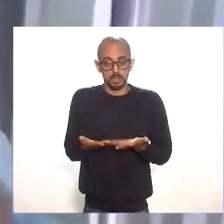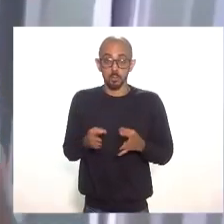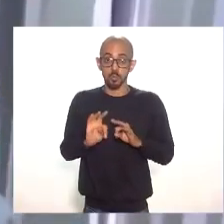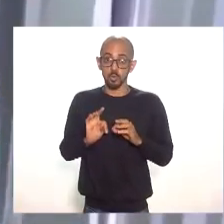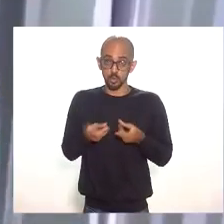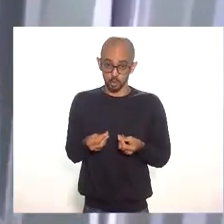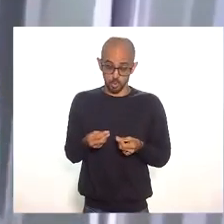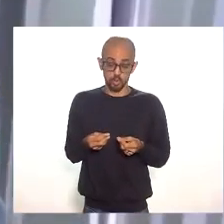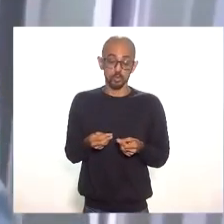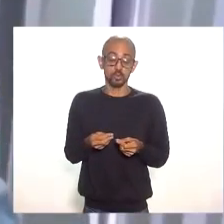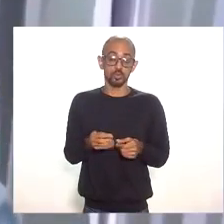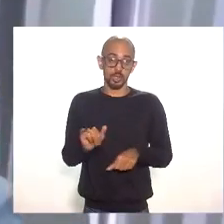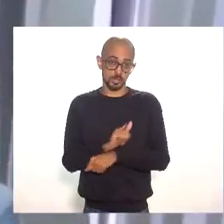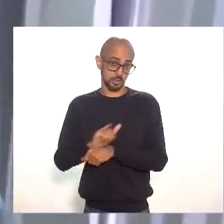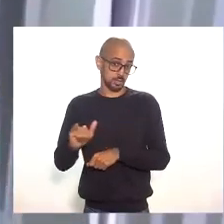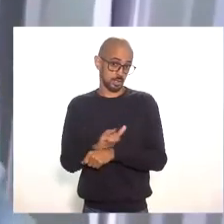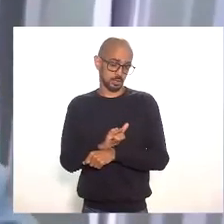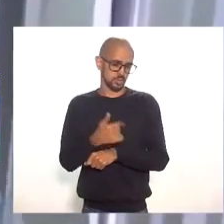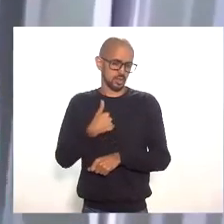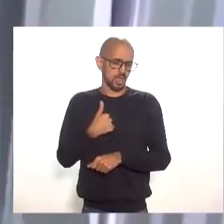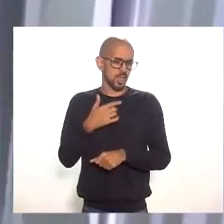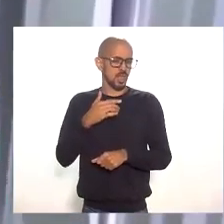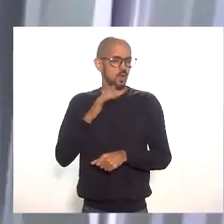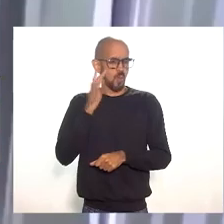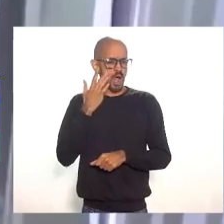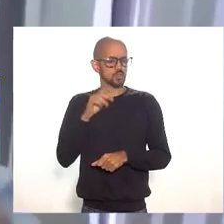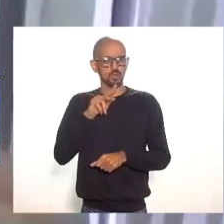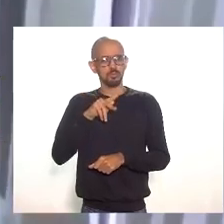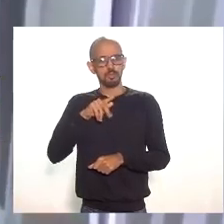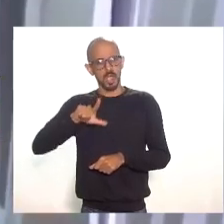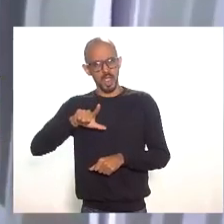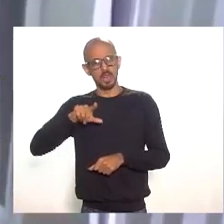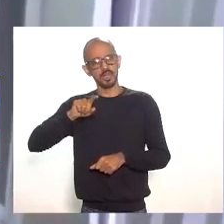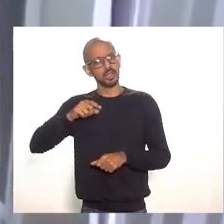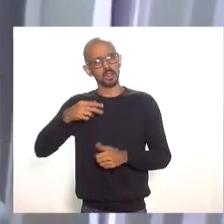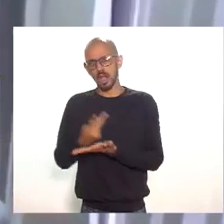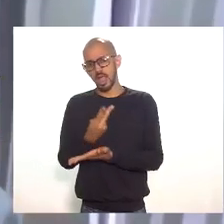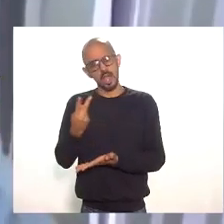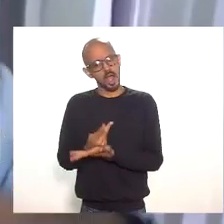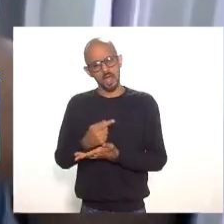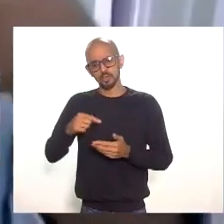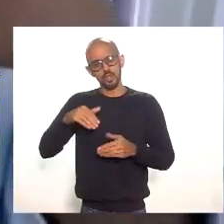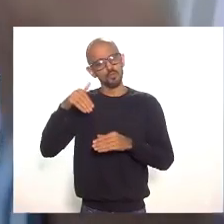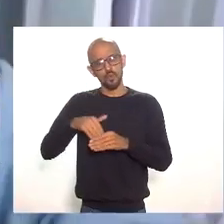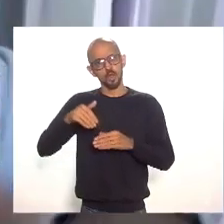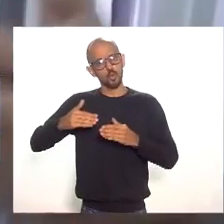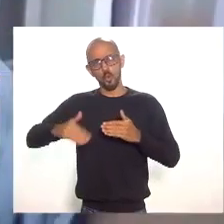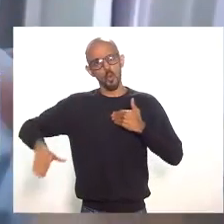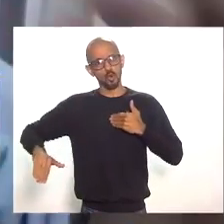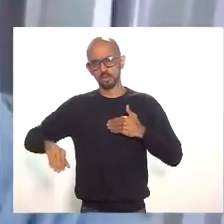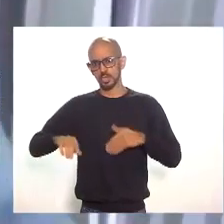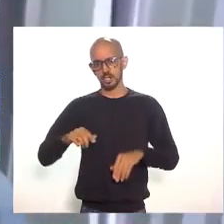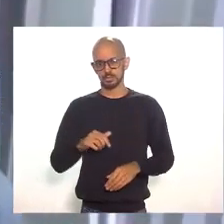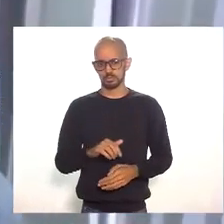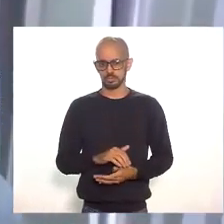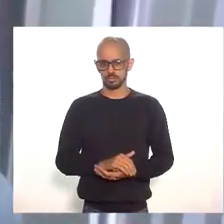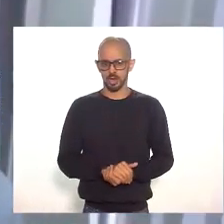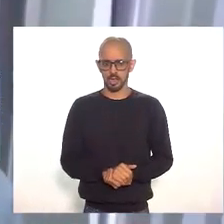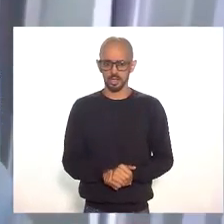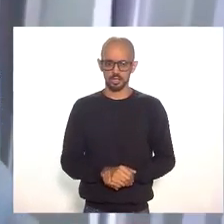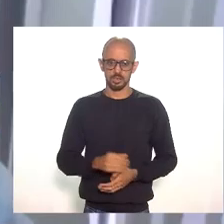tempo de declinar, eu considero o projeto inadequado e votarei pela sua derrubada, sem prejuízo de ter apresentado